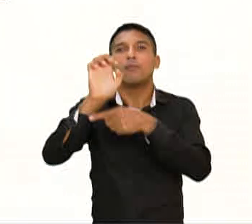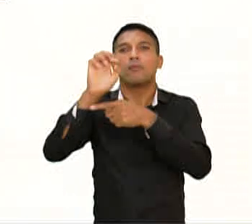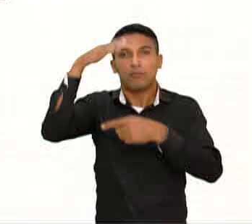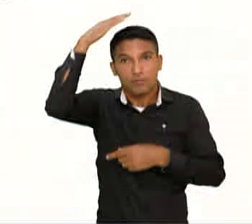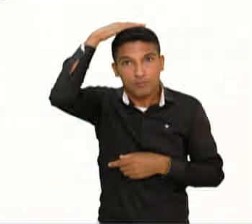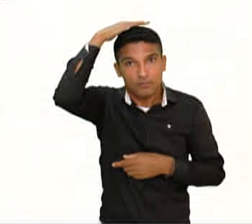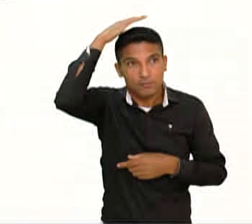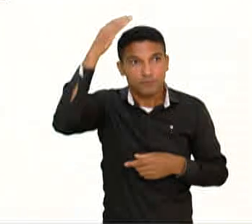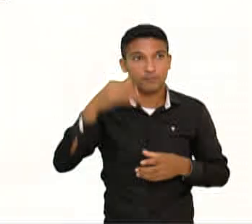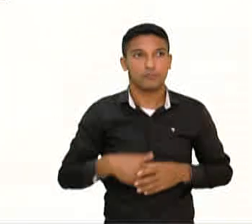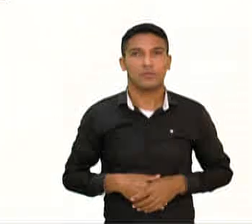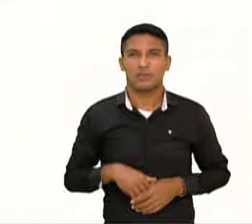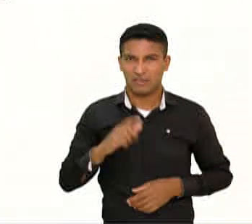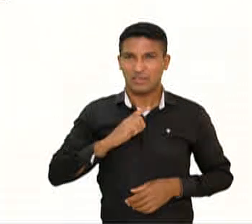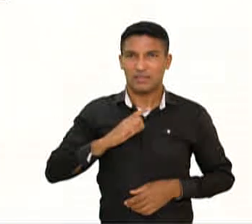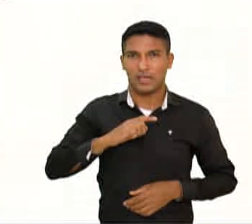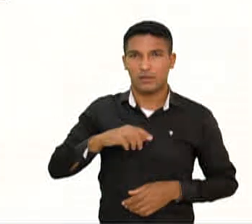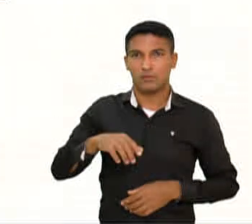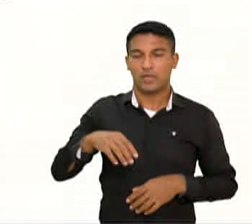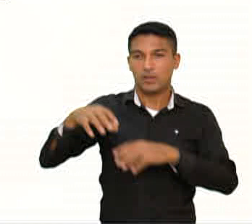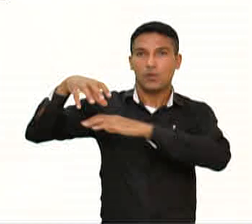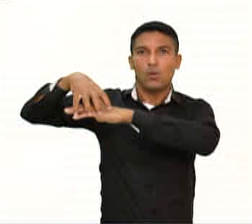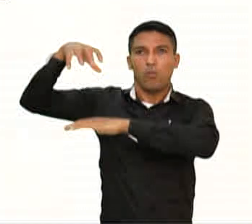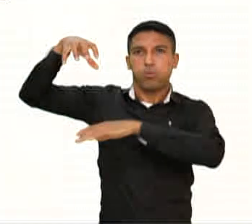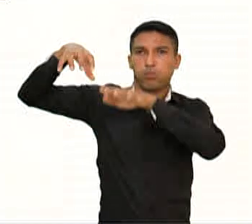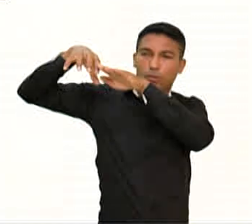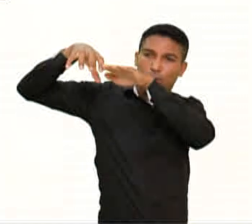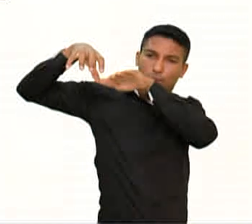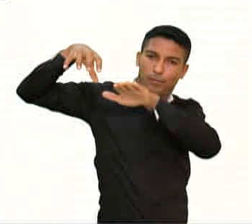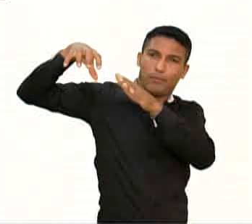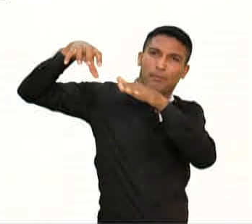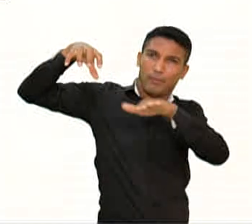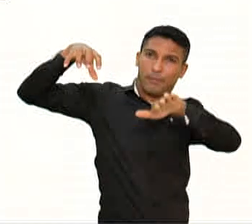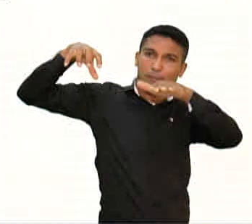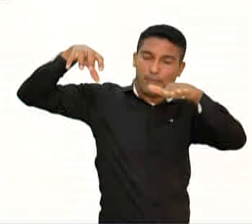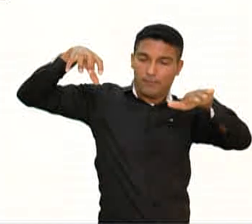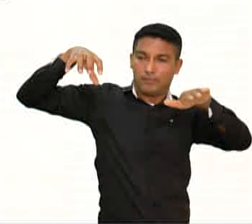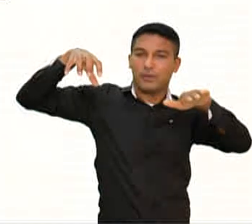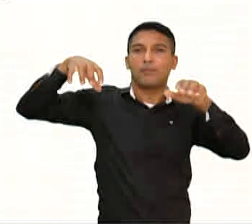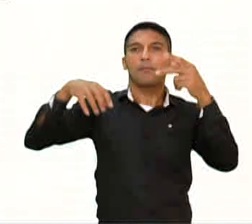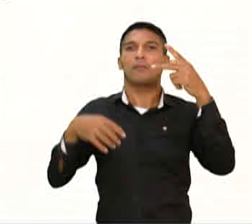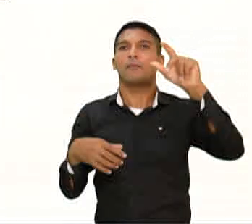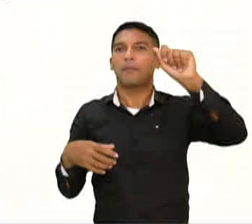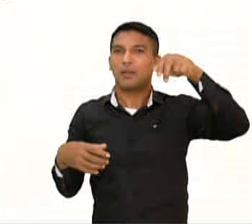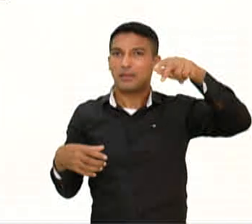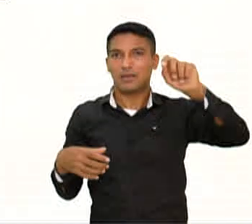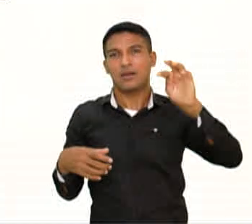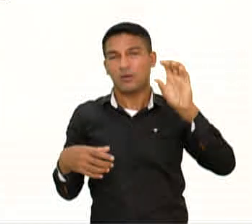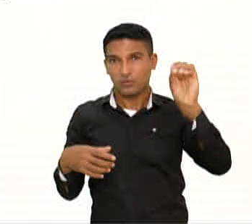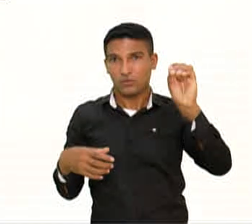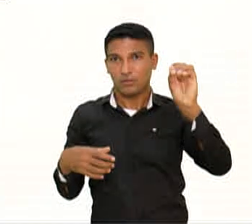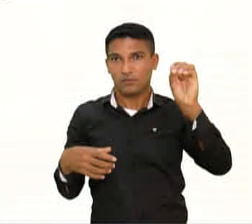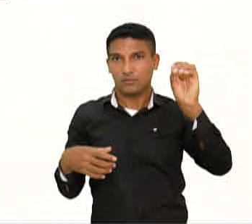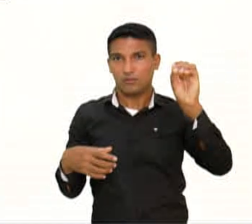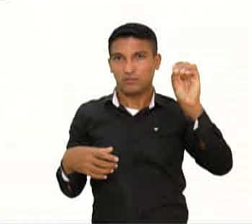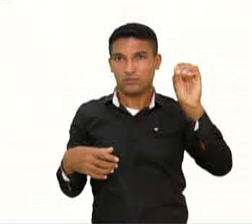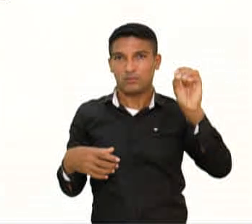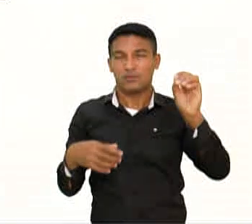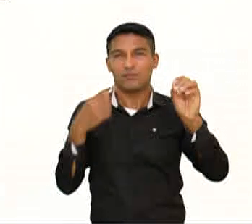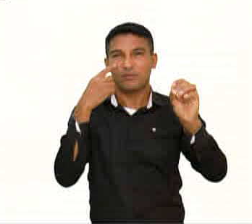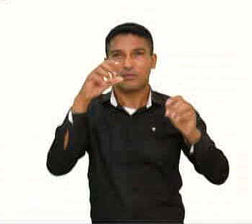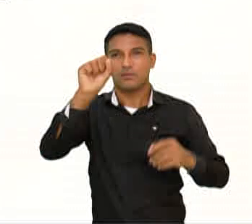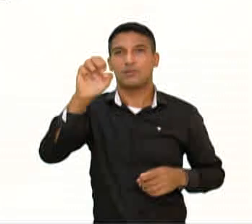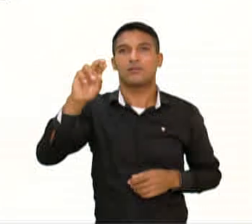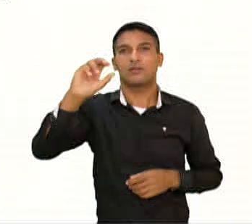Há predomínio de planaltos no território paranaense, na Serra do Mar, em direção à calha do rio Paraná e as altitudes